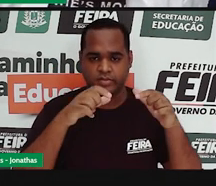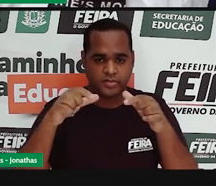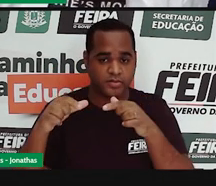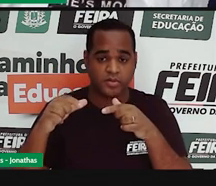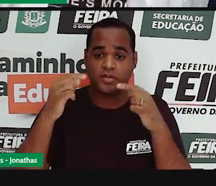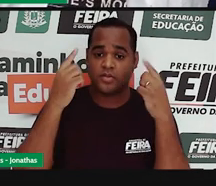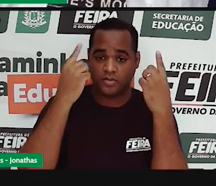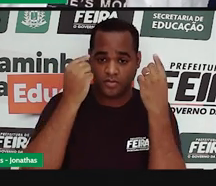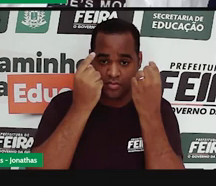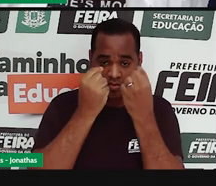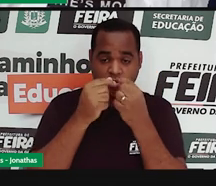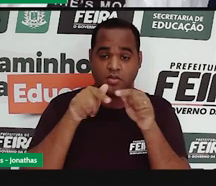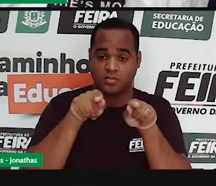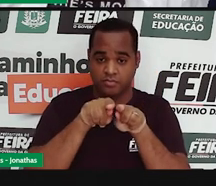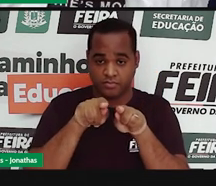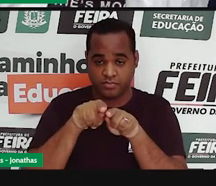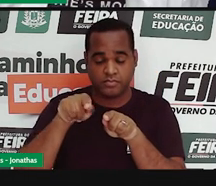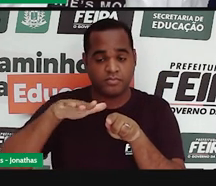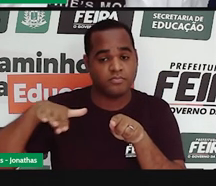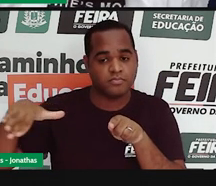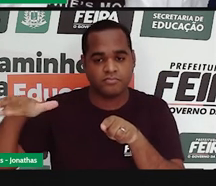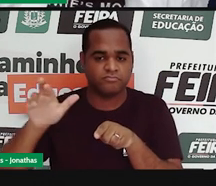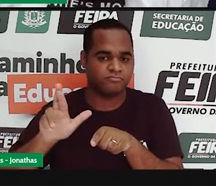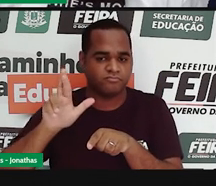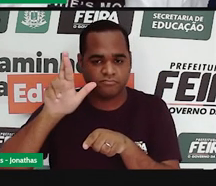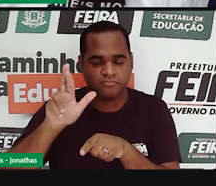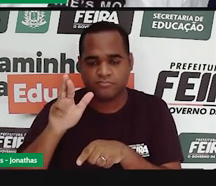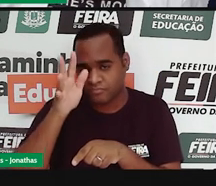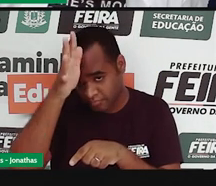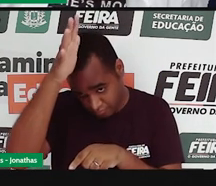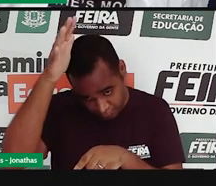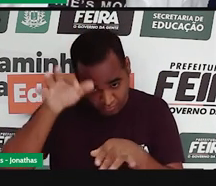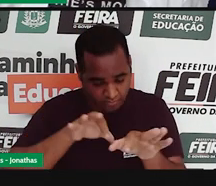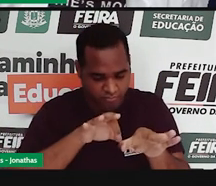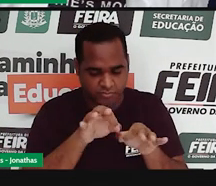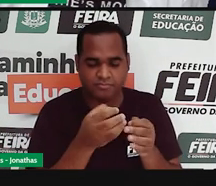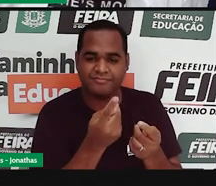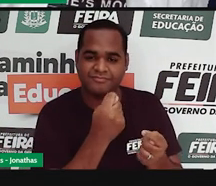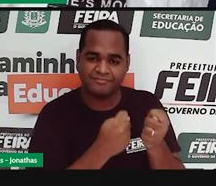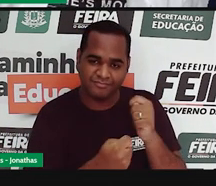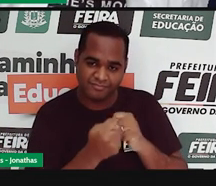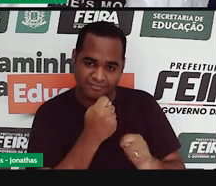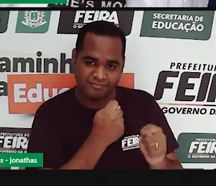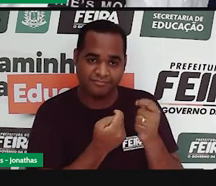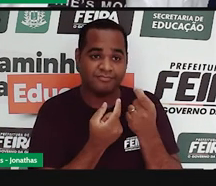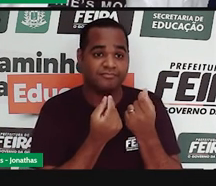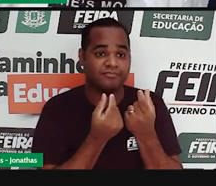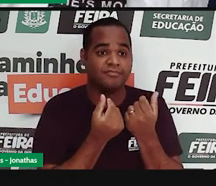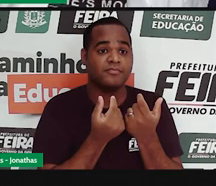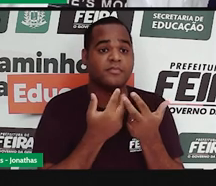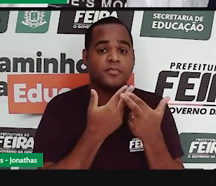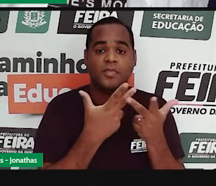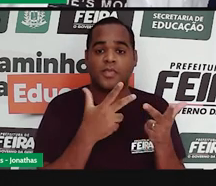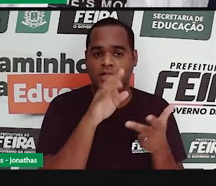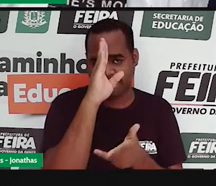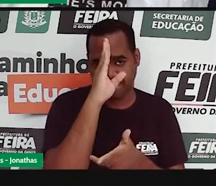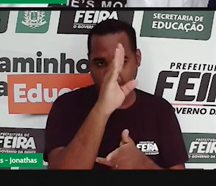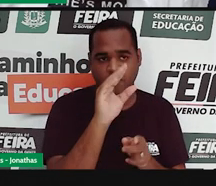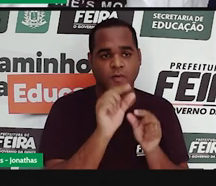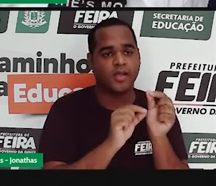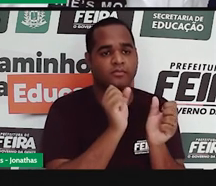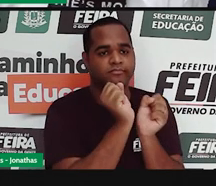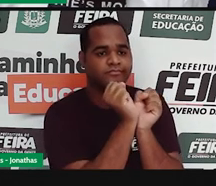Império Romano, havia uma forma de organização econômica que era baseada principalmente na mão de